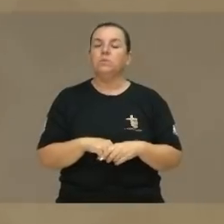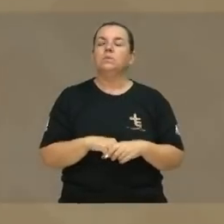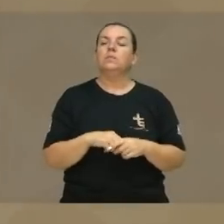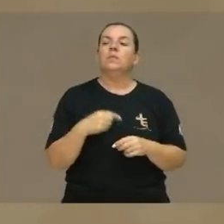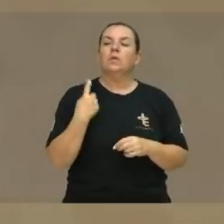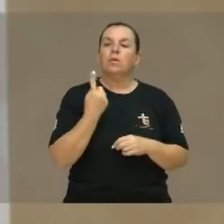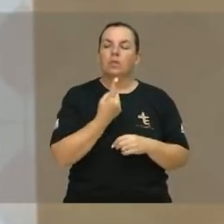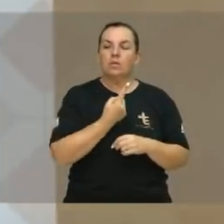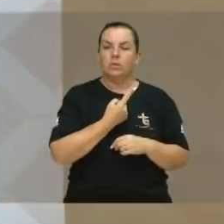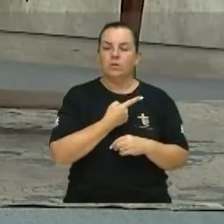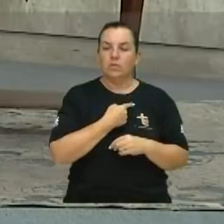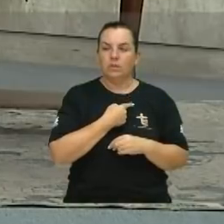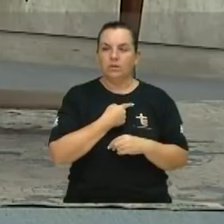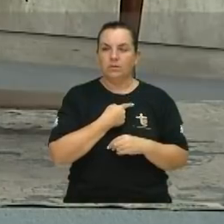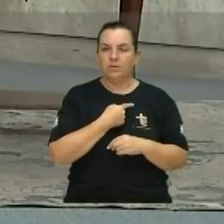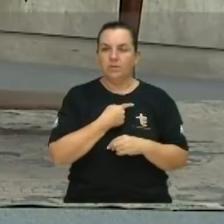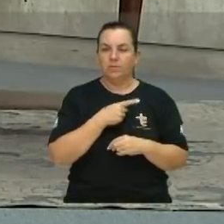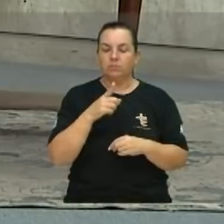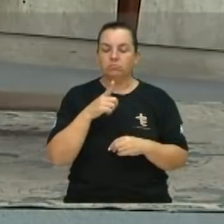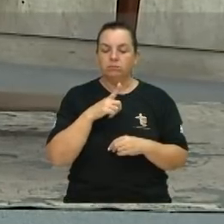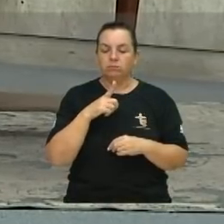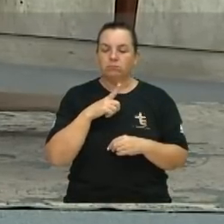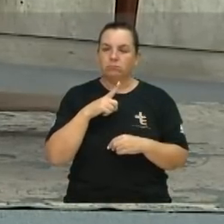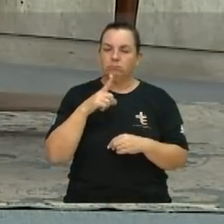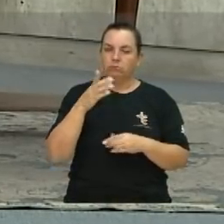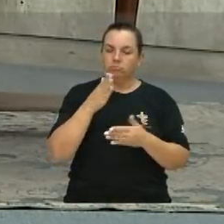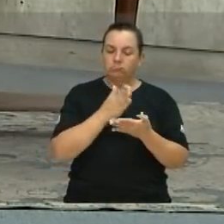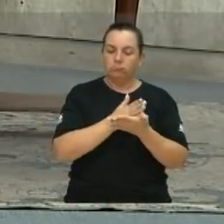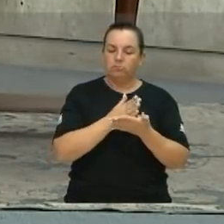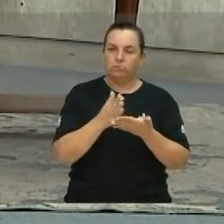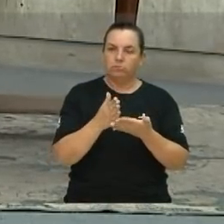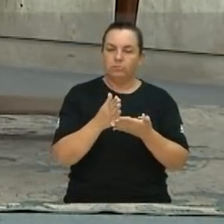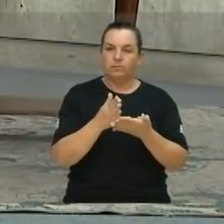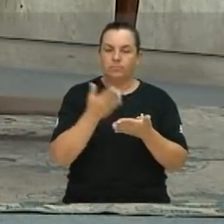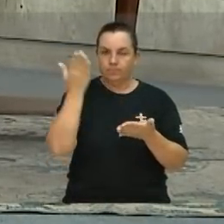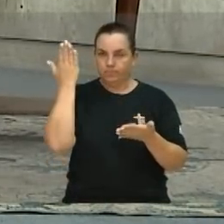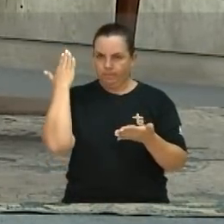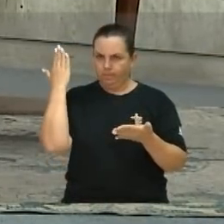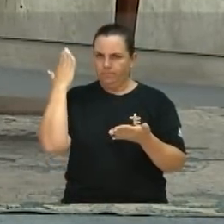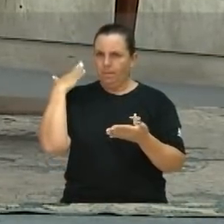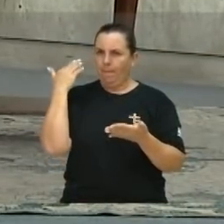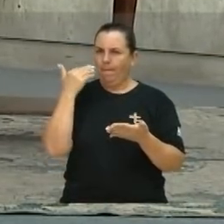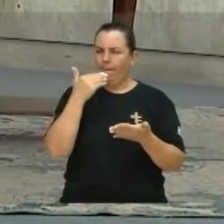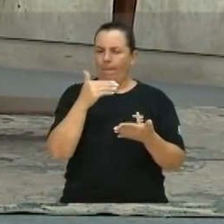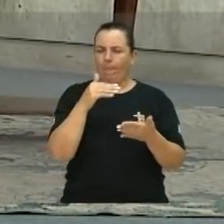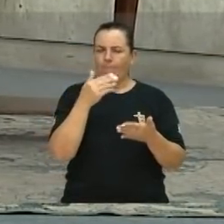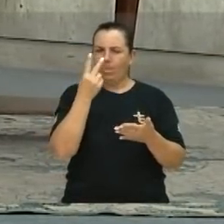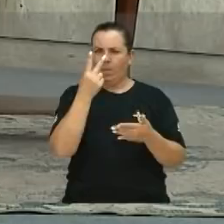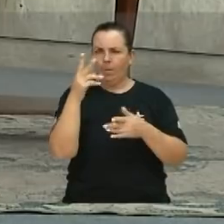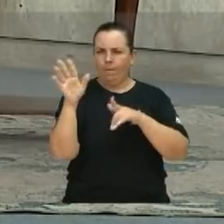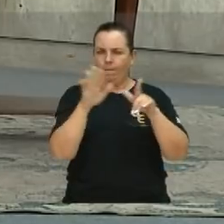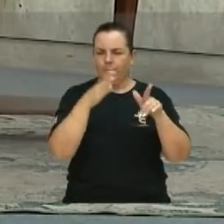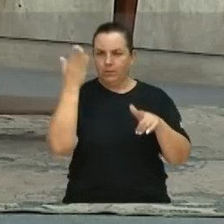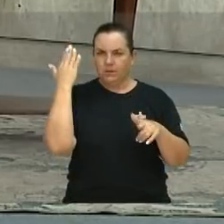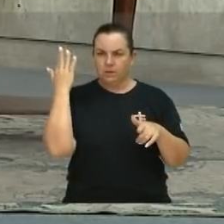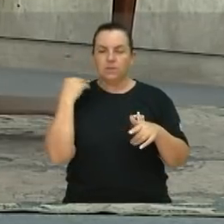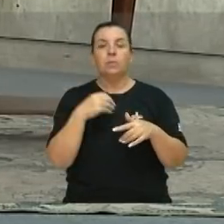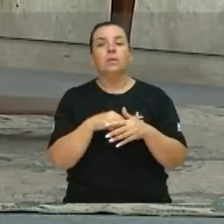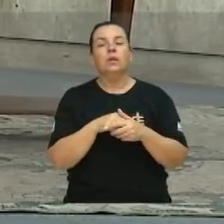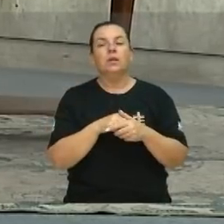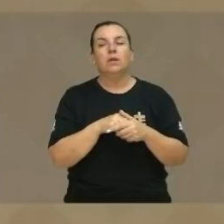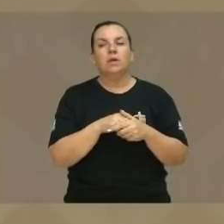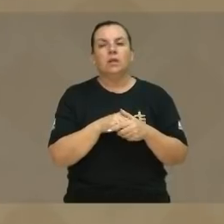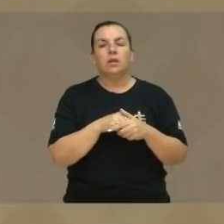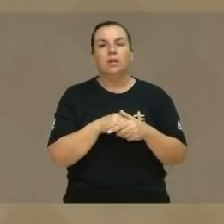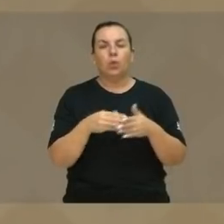nós e nós tínhamos iniciado e ocupamos naquela naquele